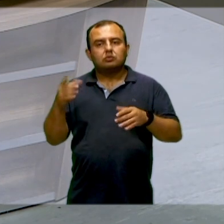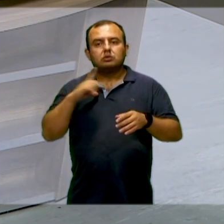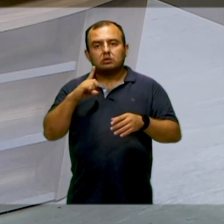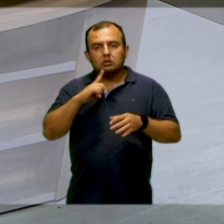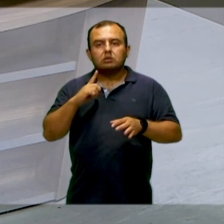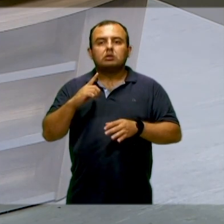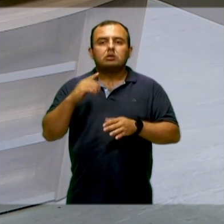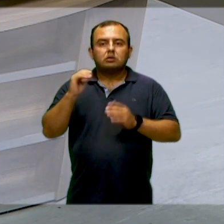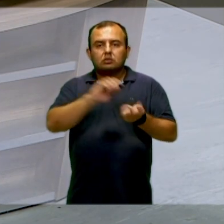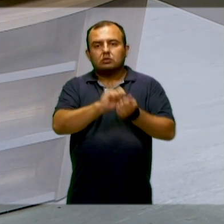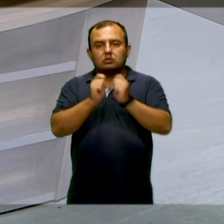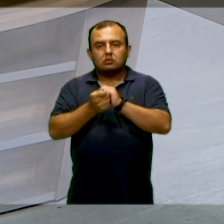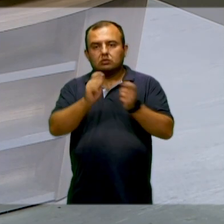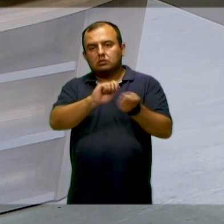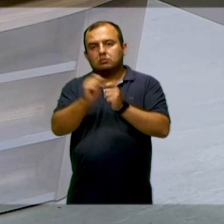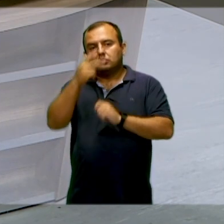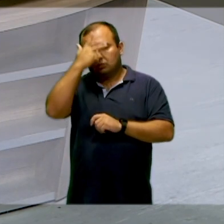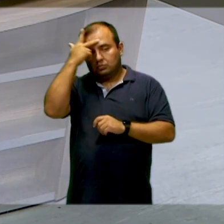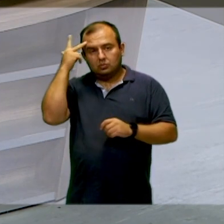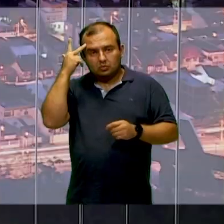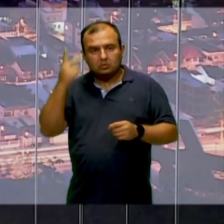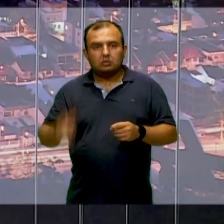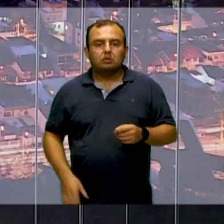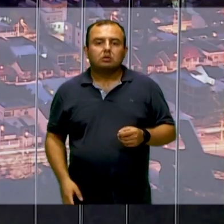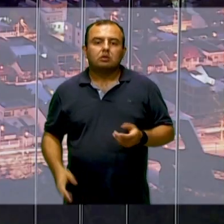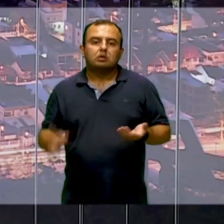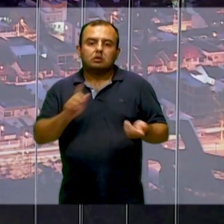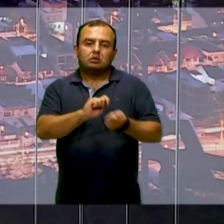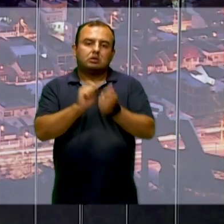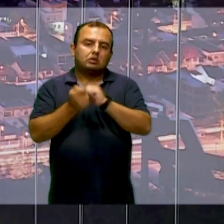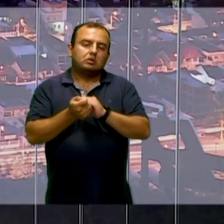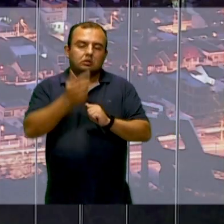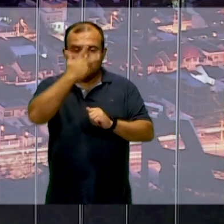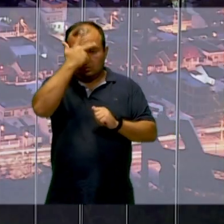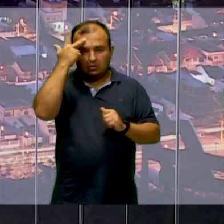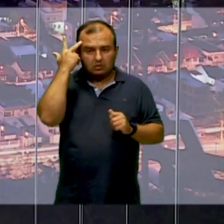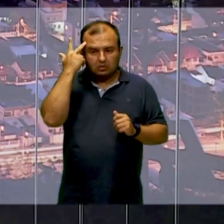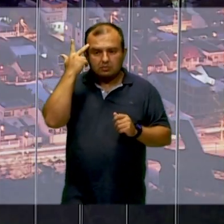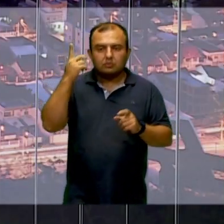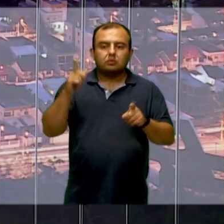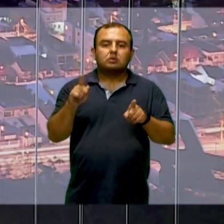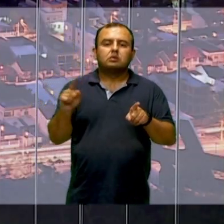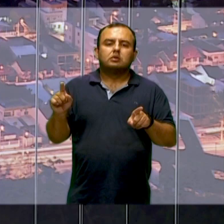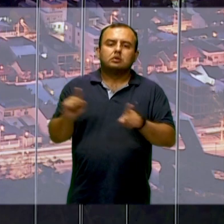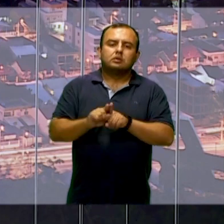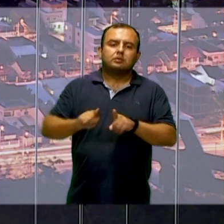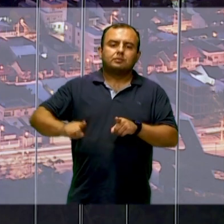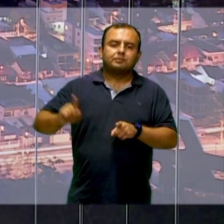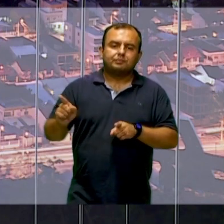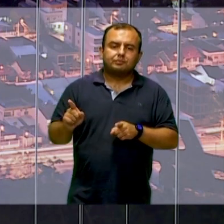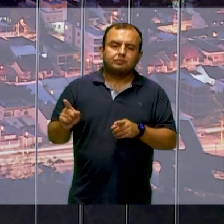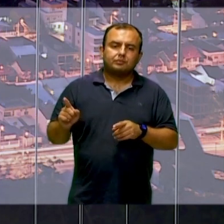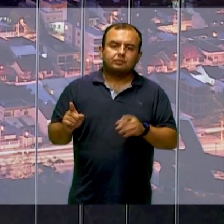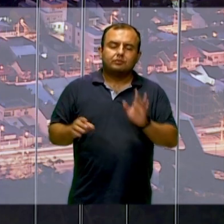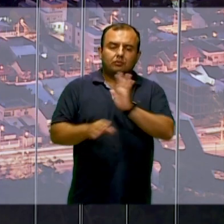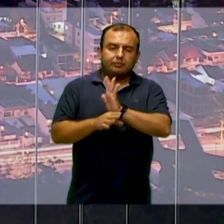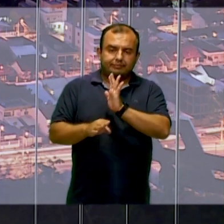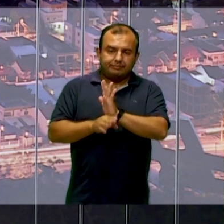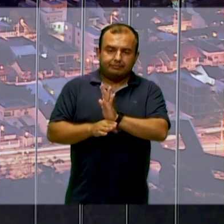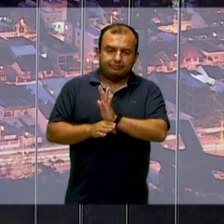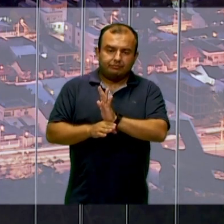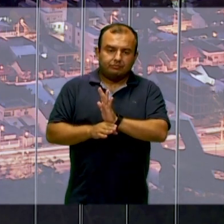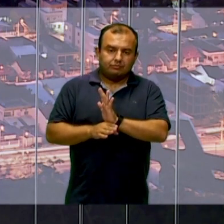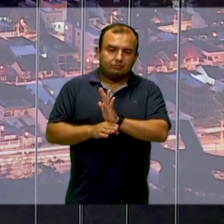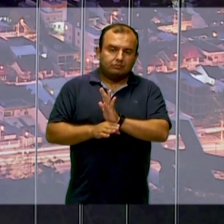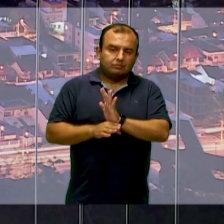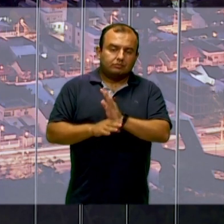a gente vai adaptando o pessoal. Falar em adaptar o pessoal, vocês colaboraram, acho que